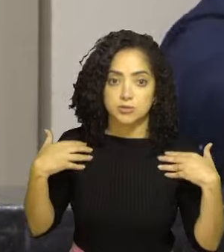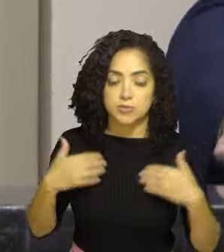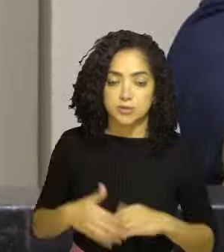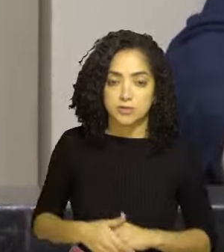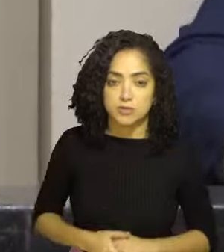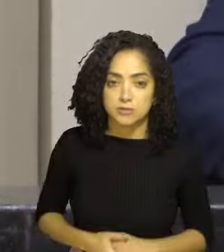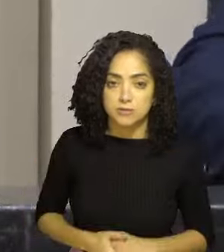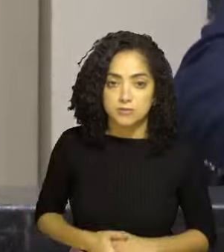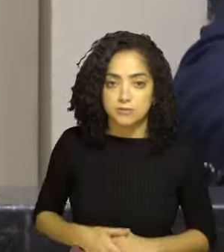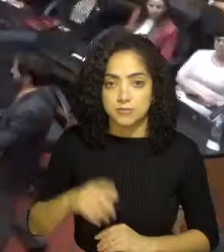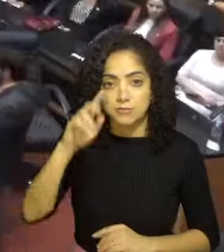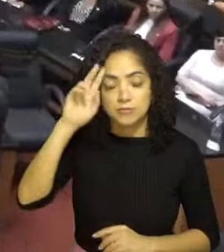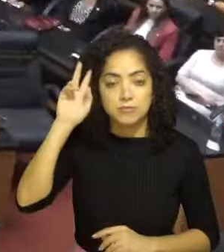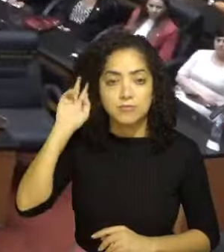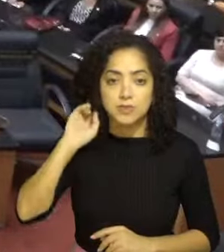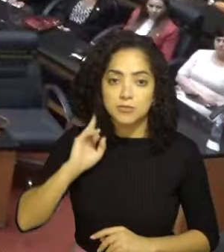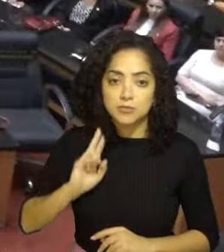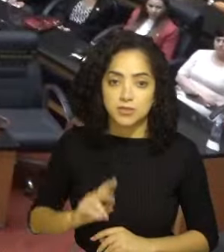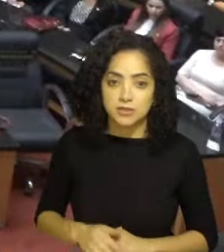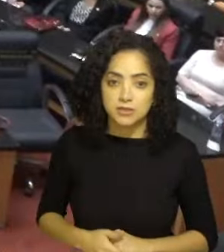noite.